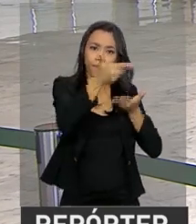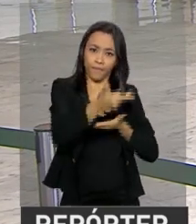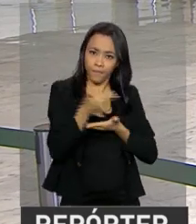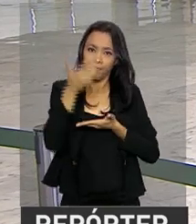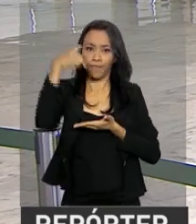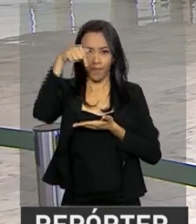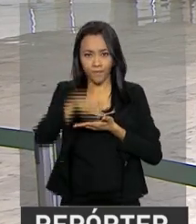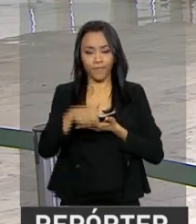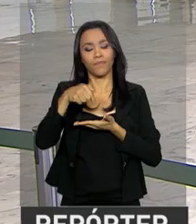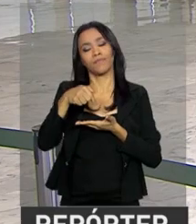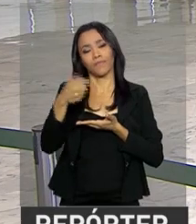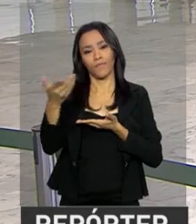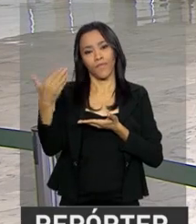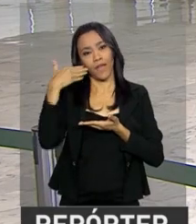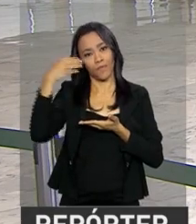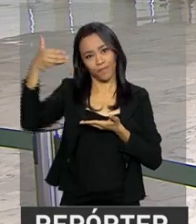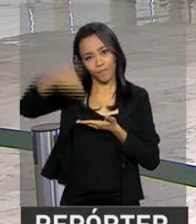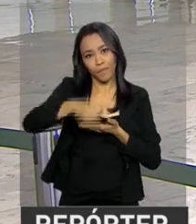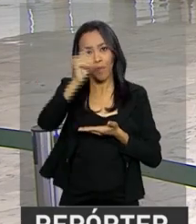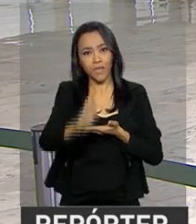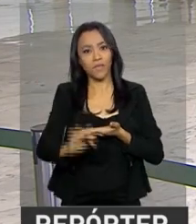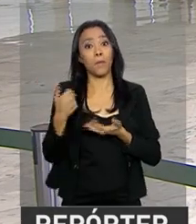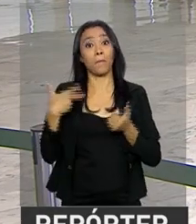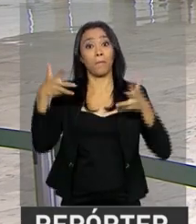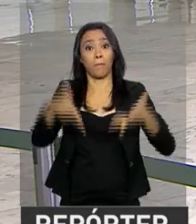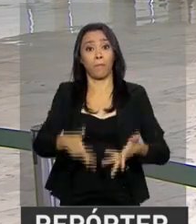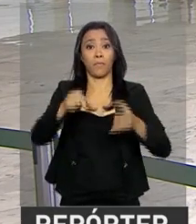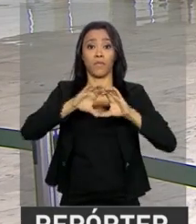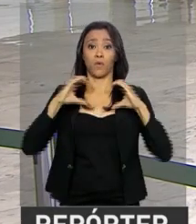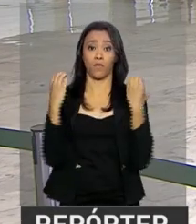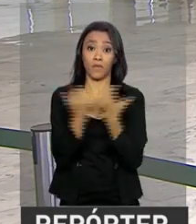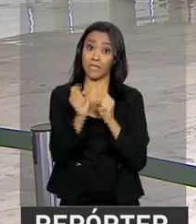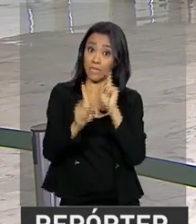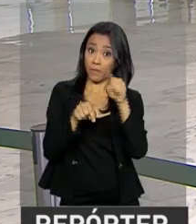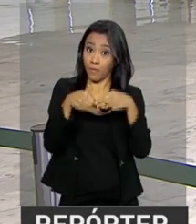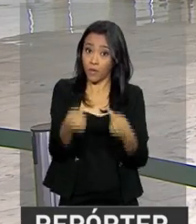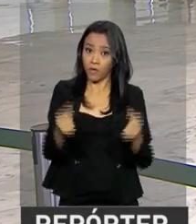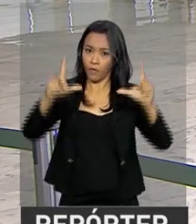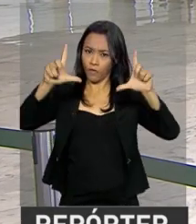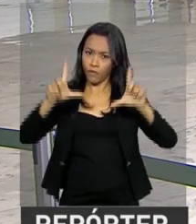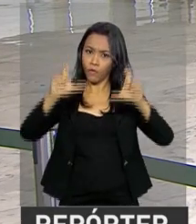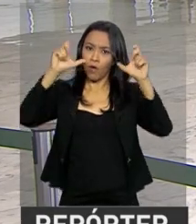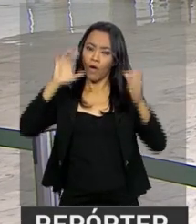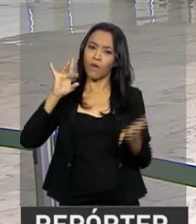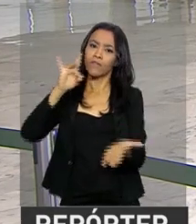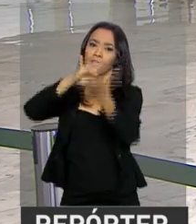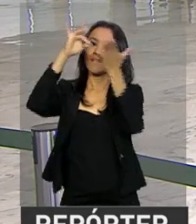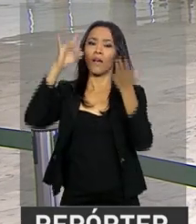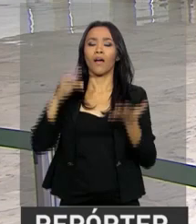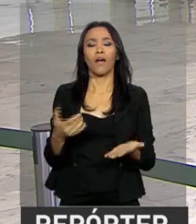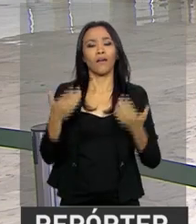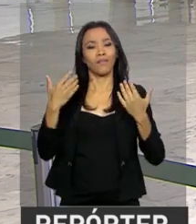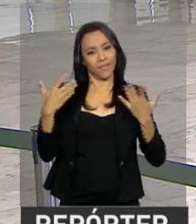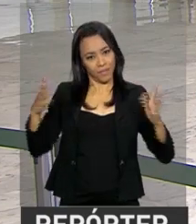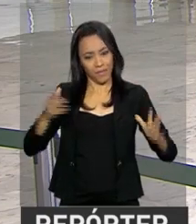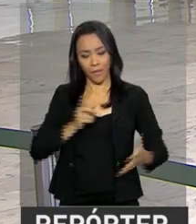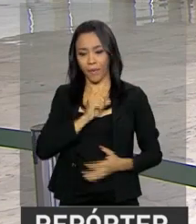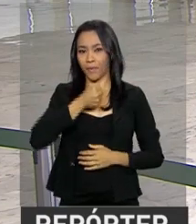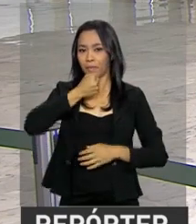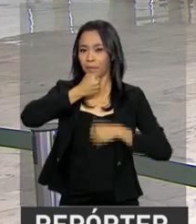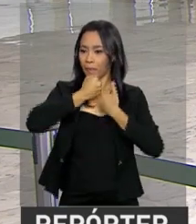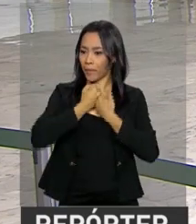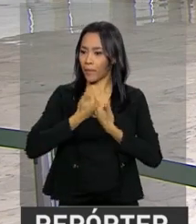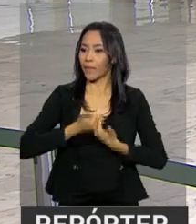de governo que vieram ao Brasil para participar dessa confer também uma fotografia oficial uma solenidade de abertura uma sessão